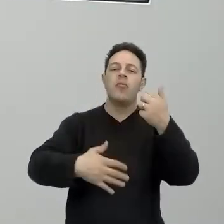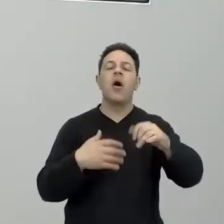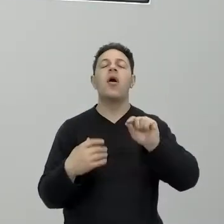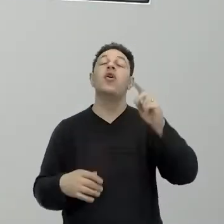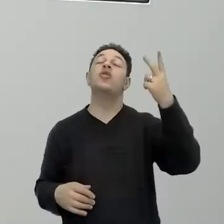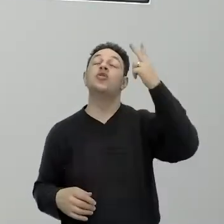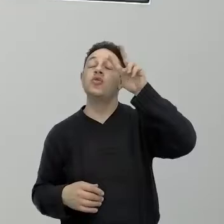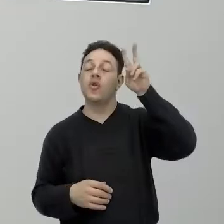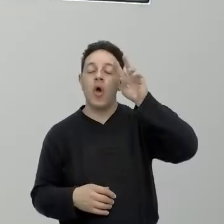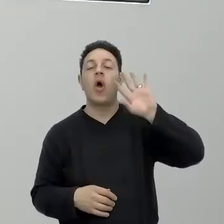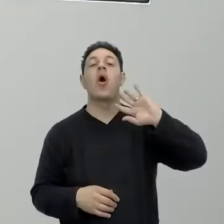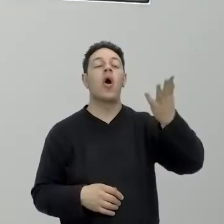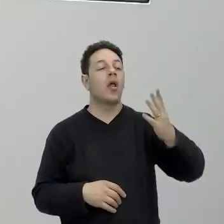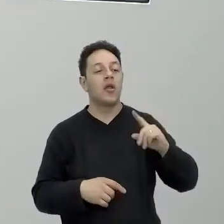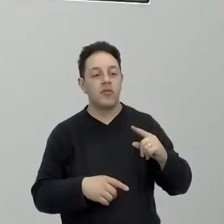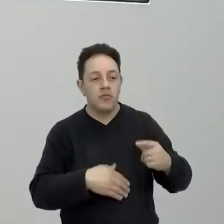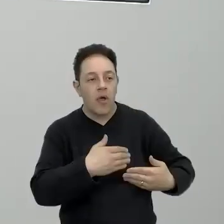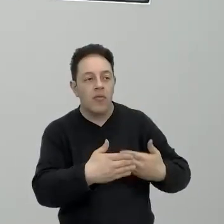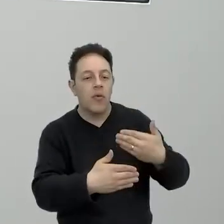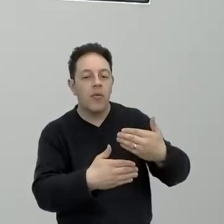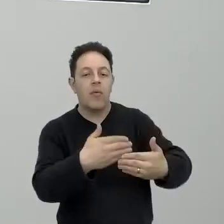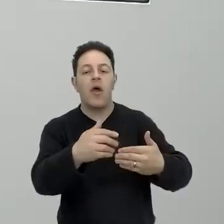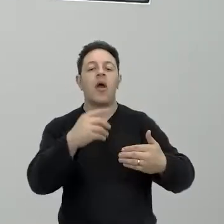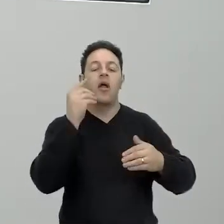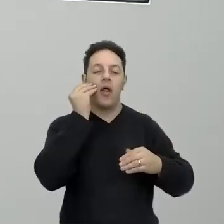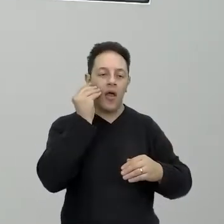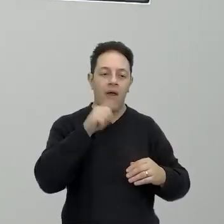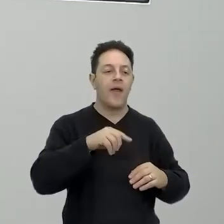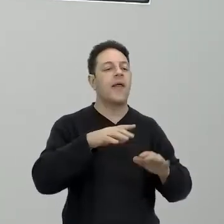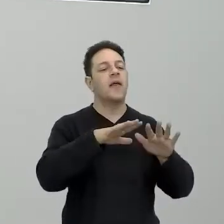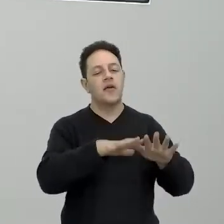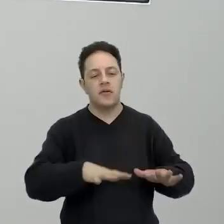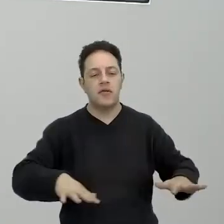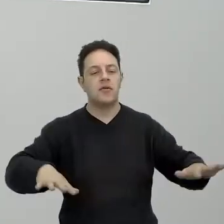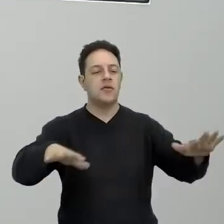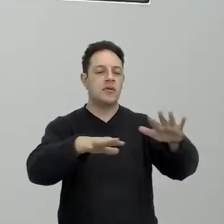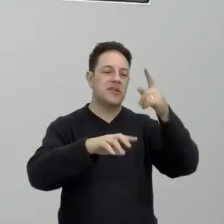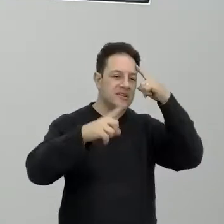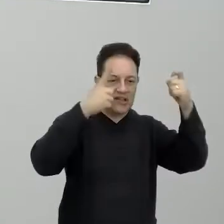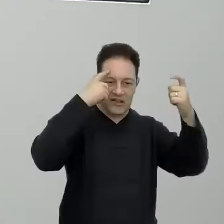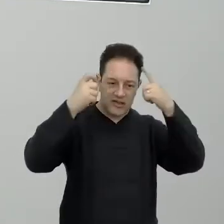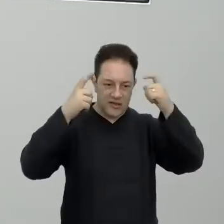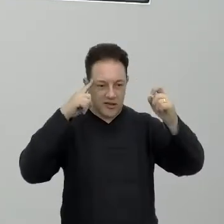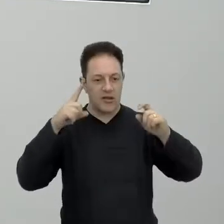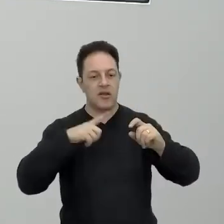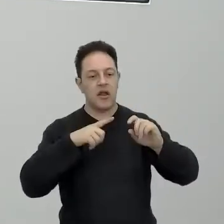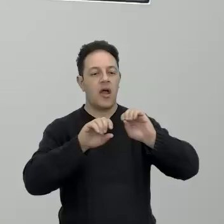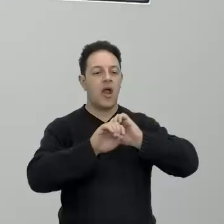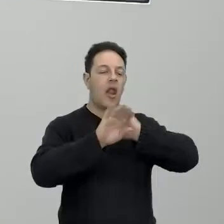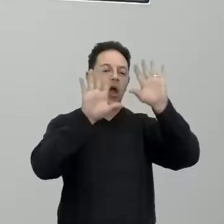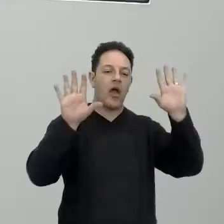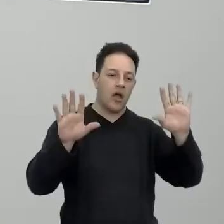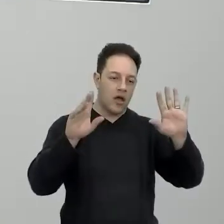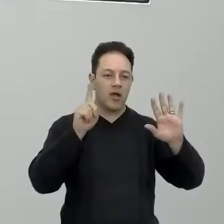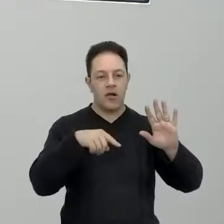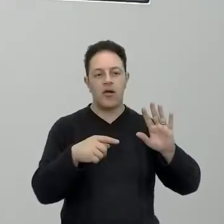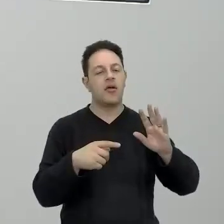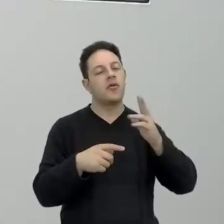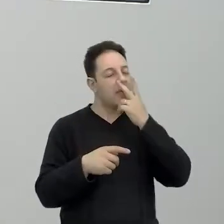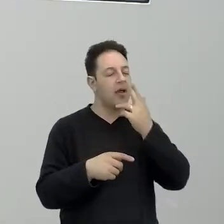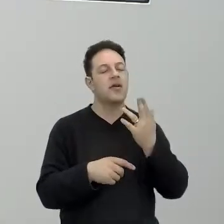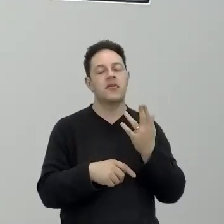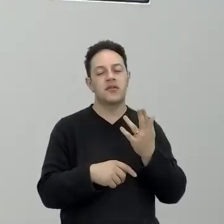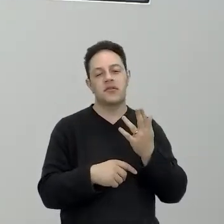em direção à realização da totalidade das ideias, enfim, que o esclarecimento é algo